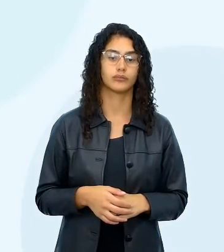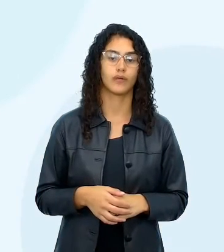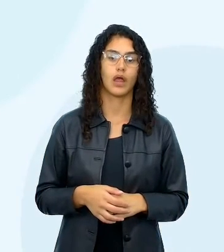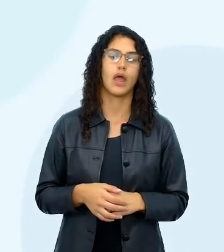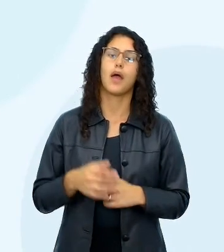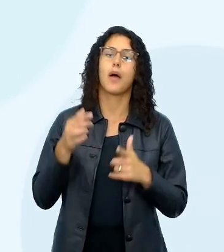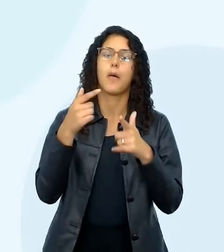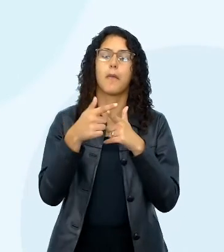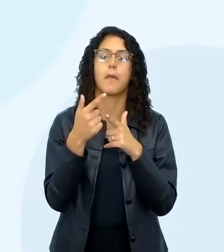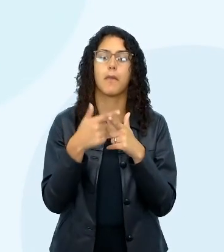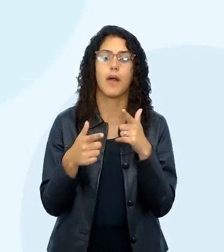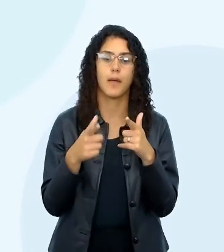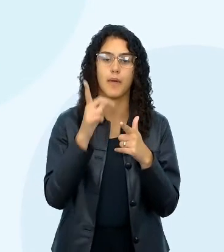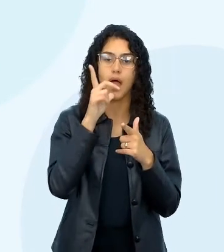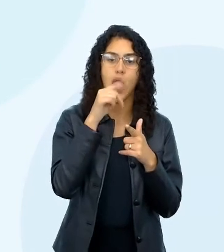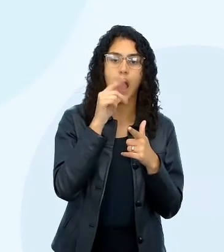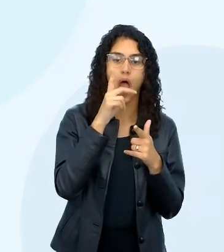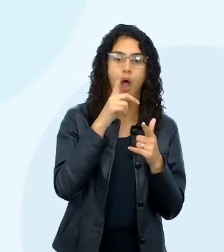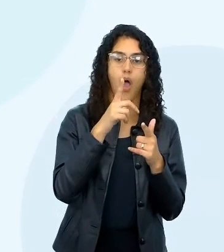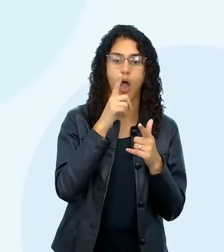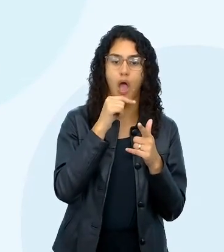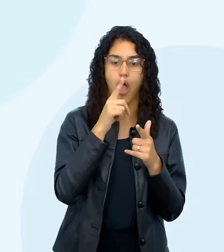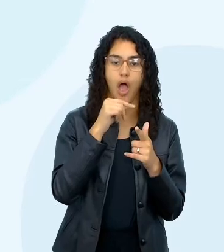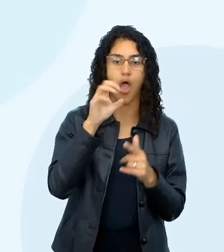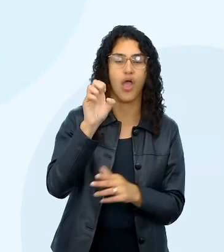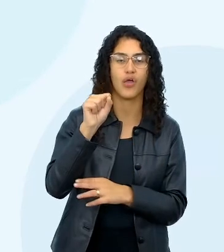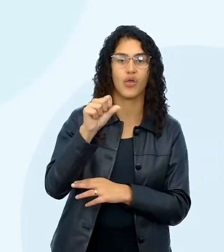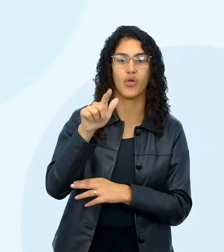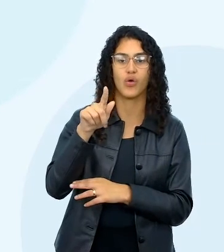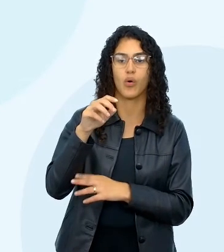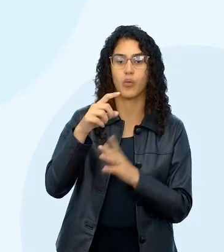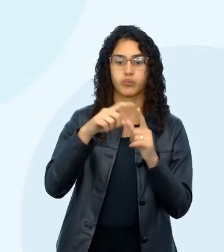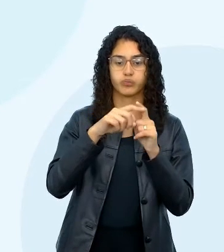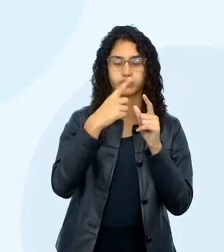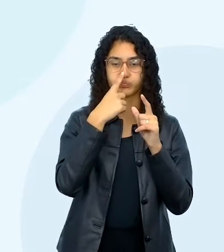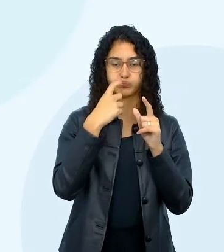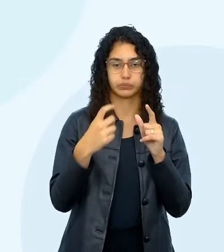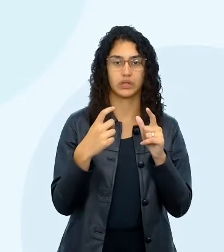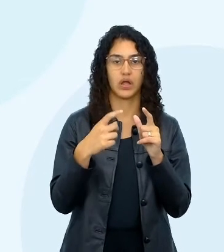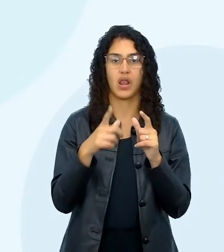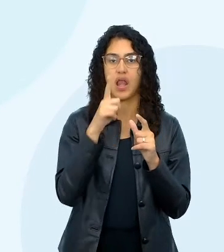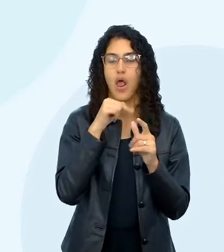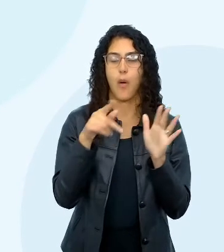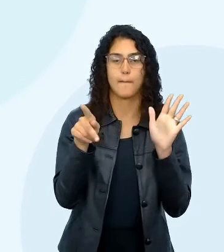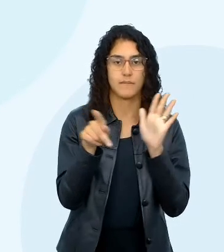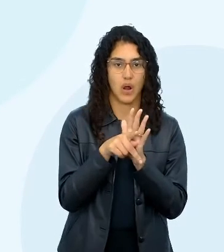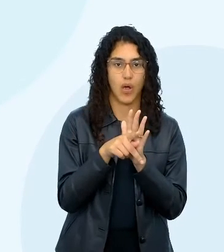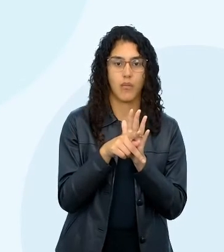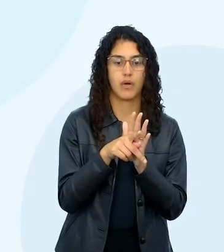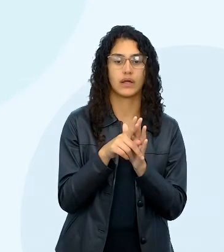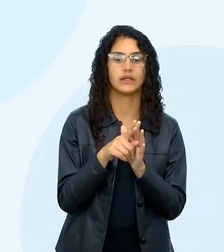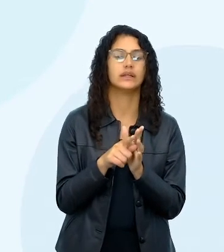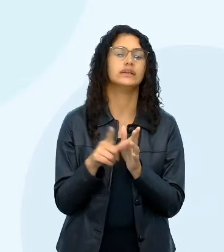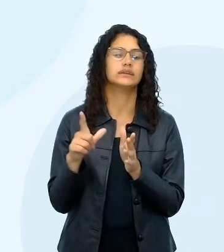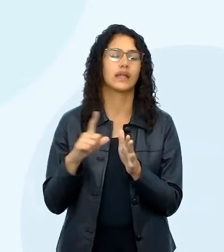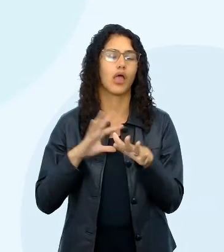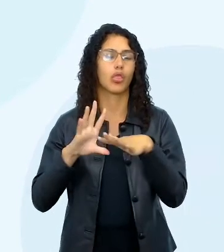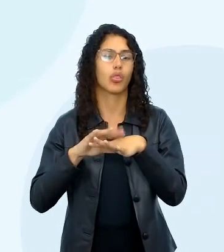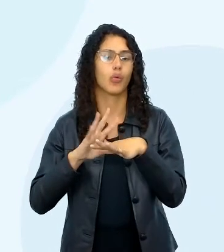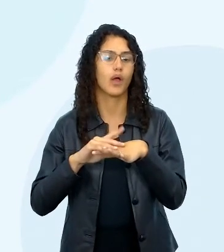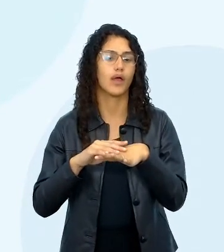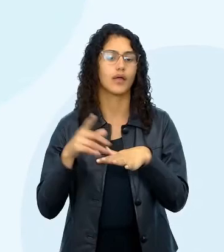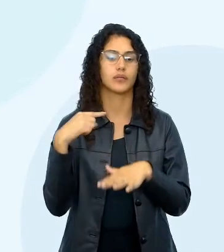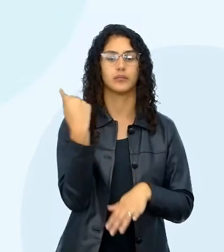ruim jogar água de esgoto não tratada nos cursos d'água? Né? Será que traz doenças